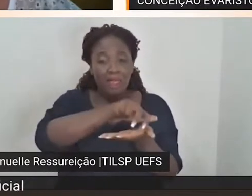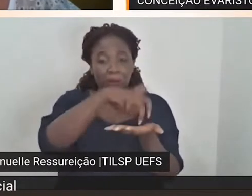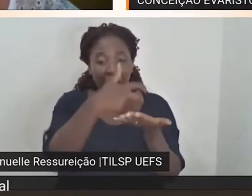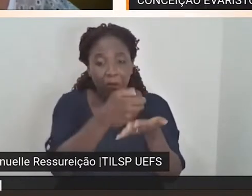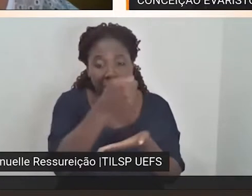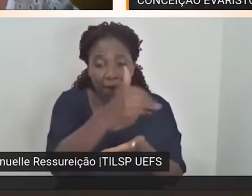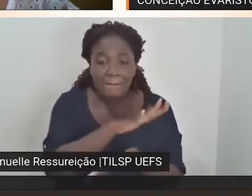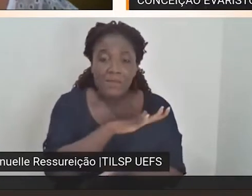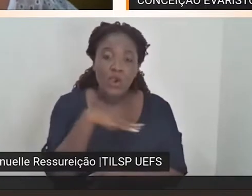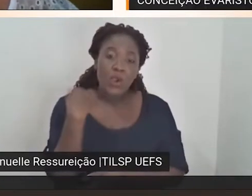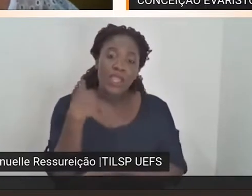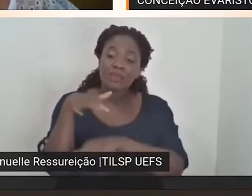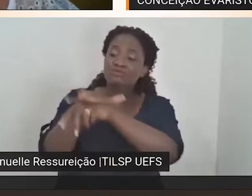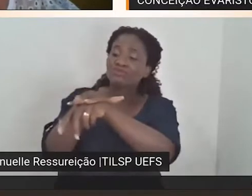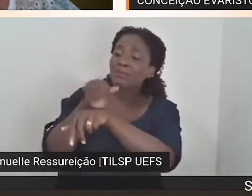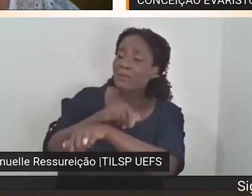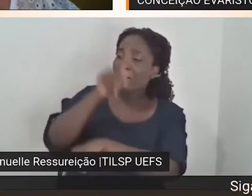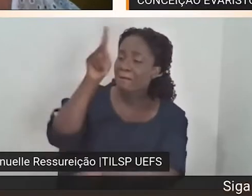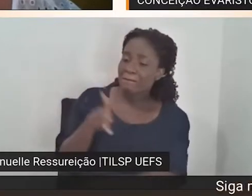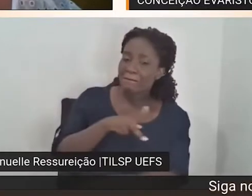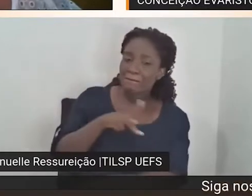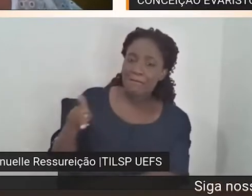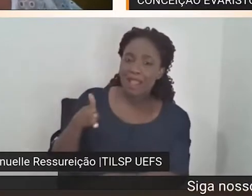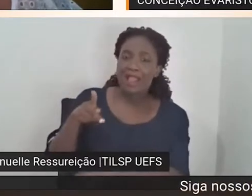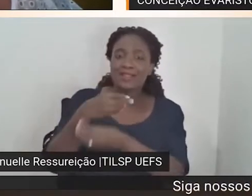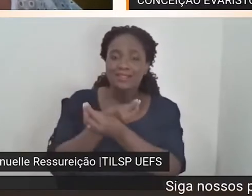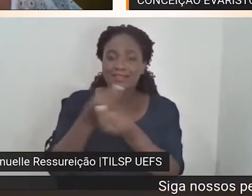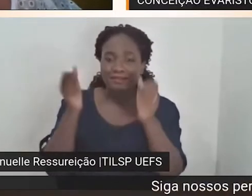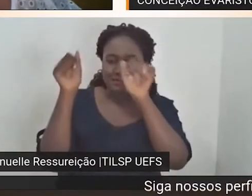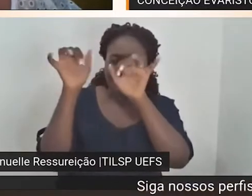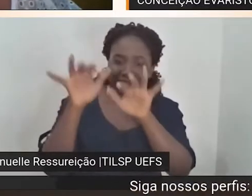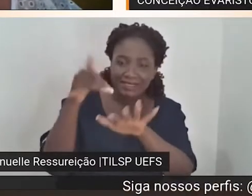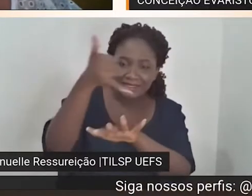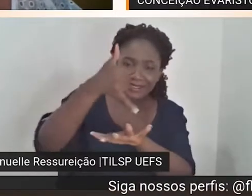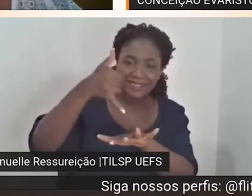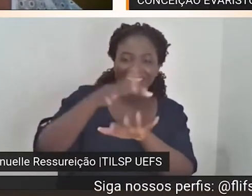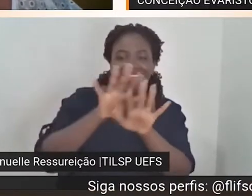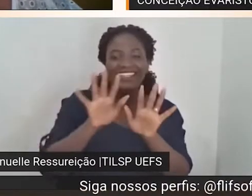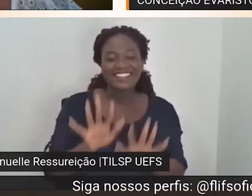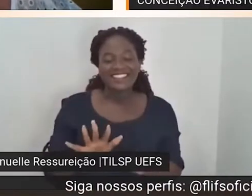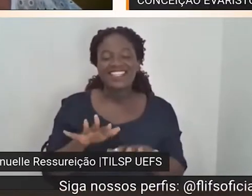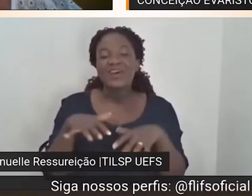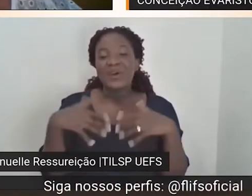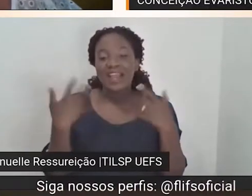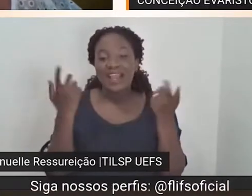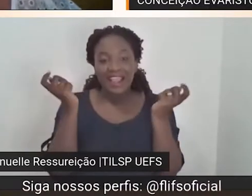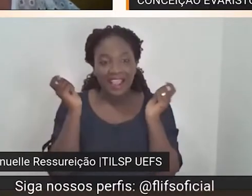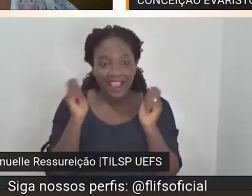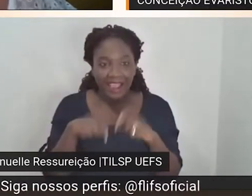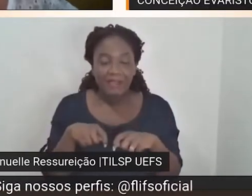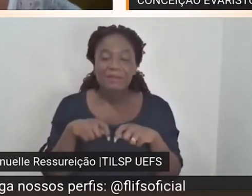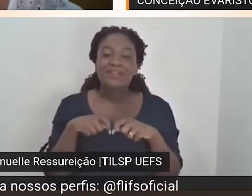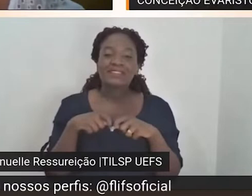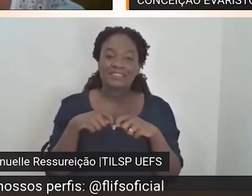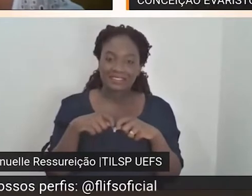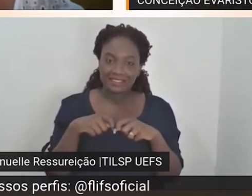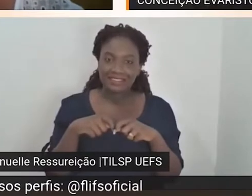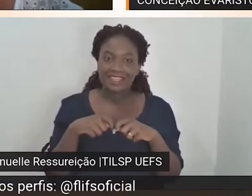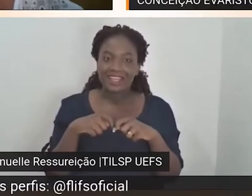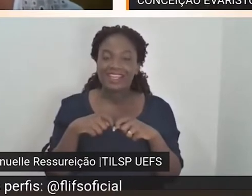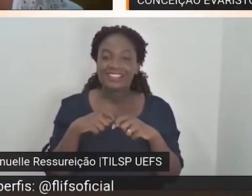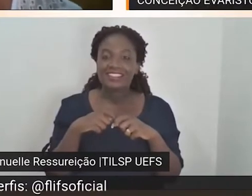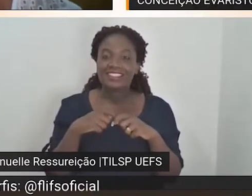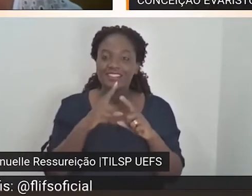morreu, chamou o padre, pediu extrema-unção. Então, essa capacidade